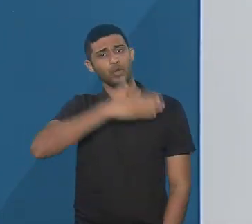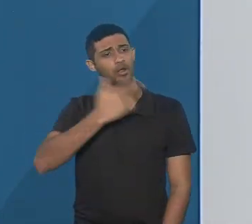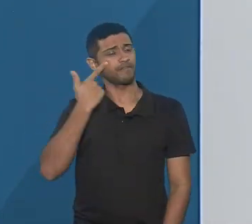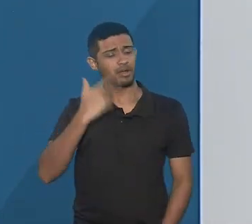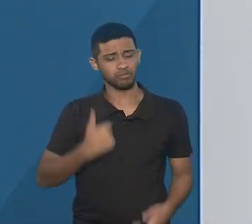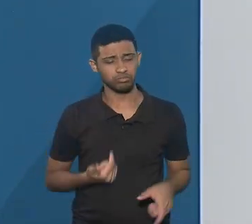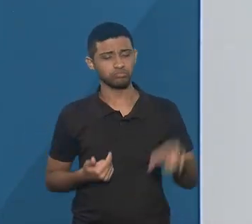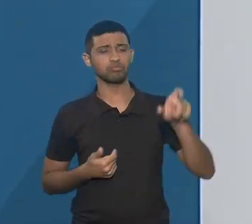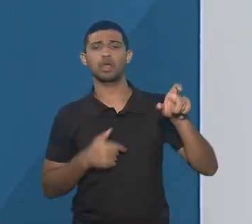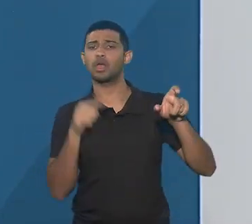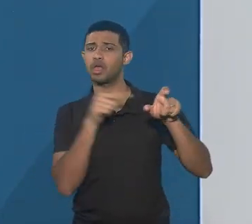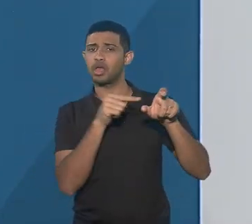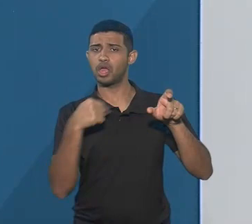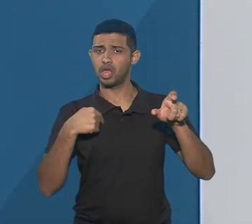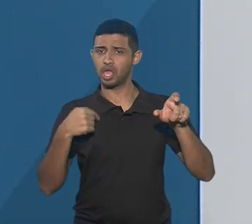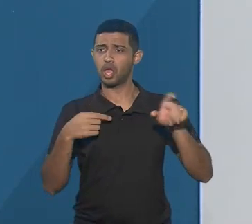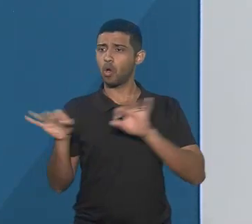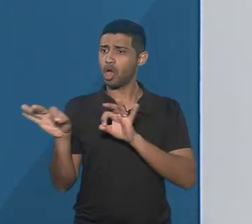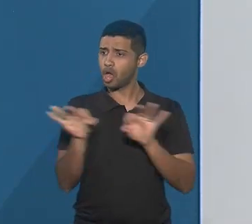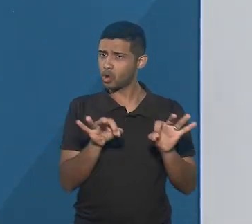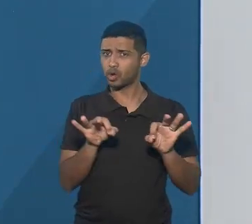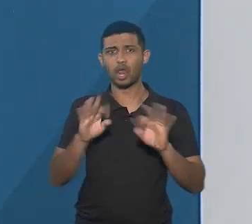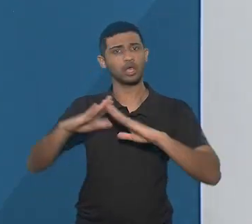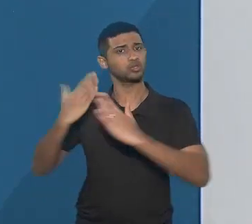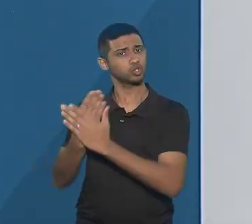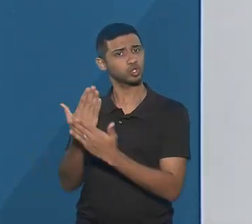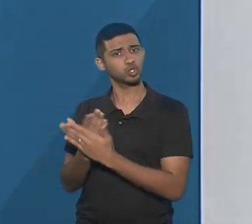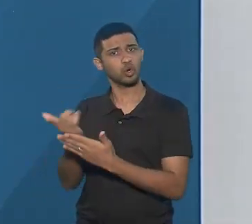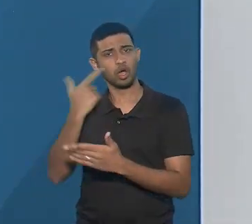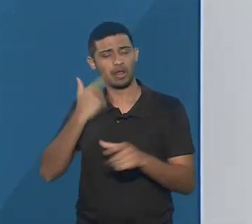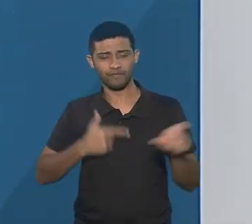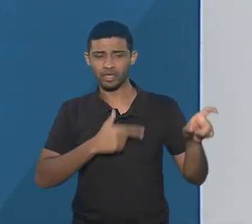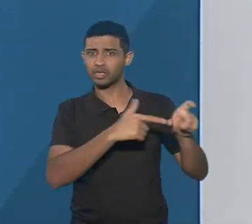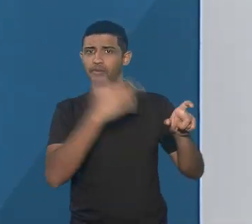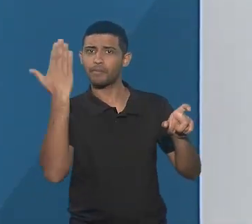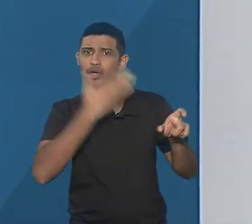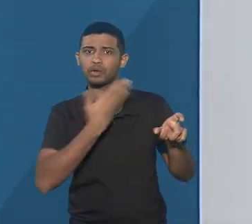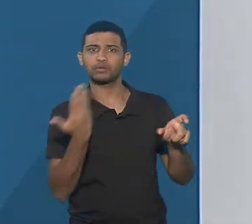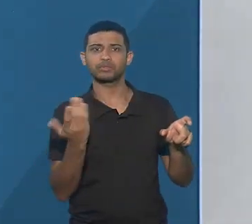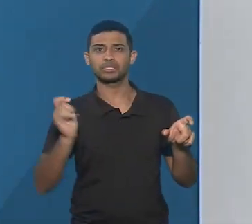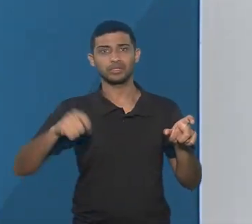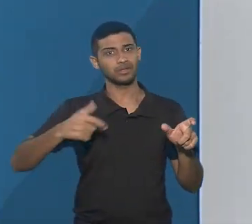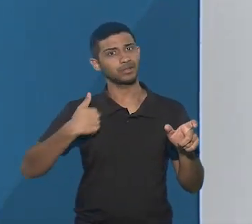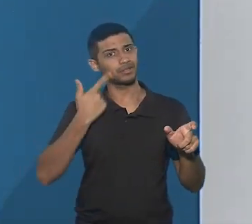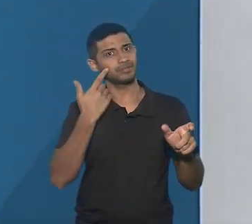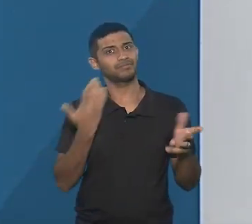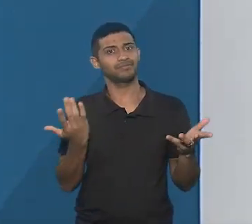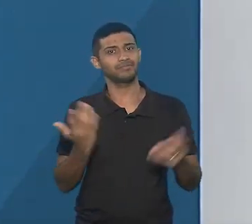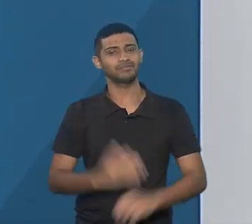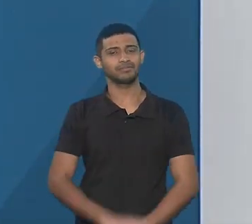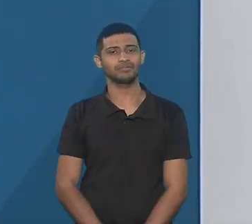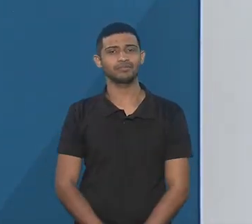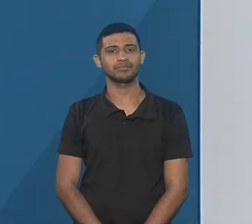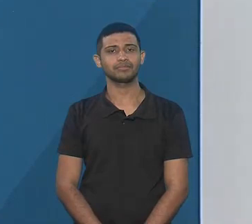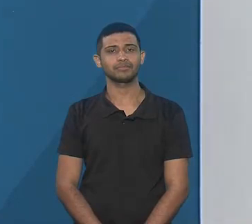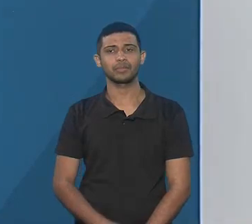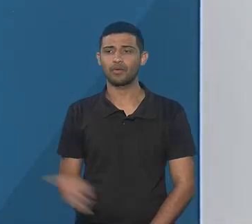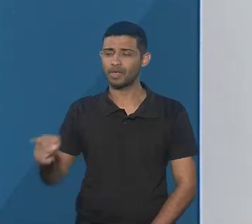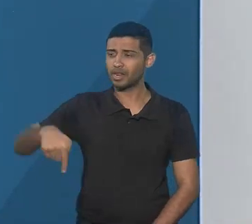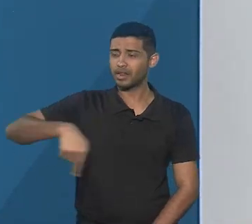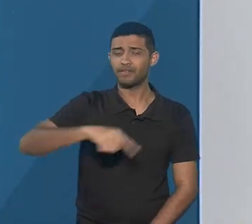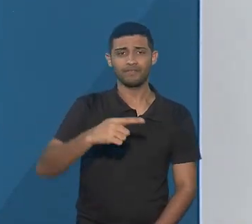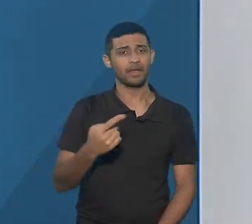tem como comprovar que ele está devidamente e regularmente matriculado numa escola. Então, por si